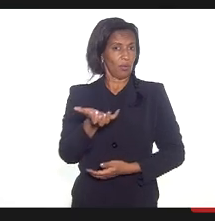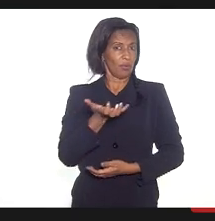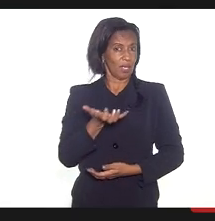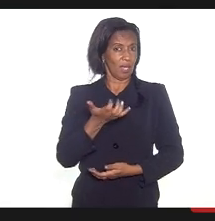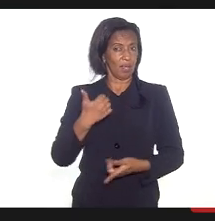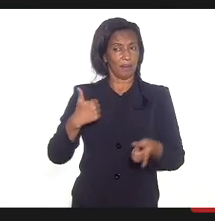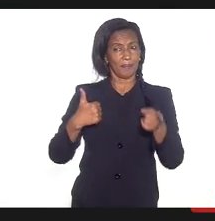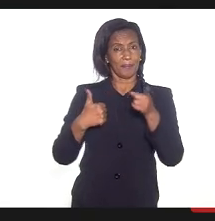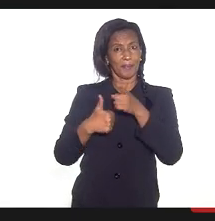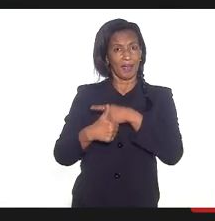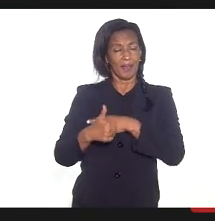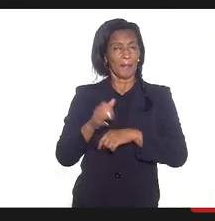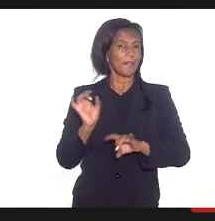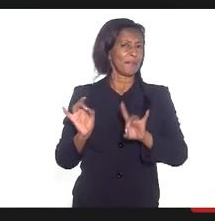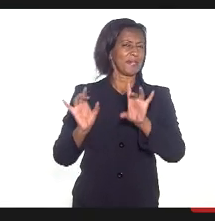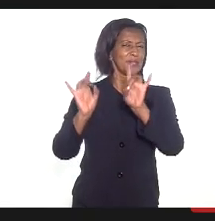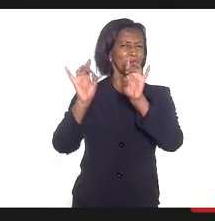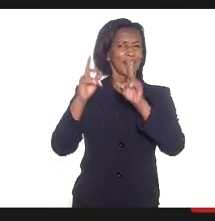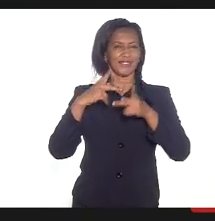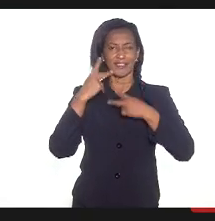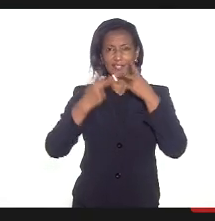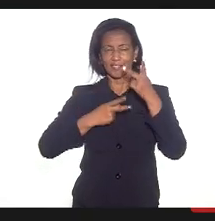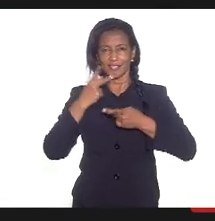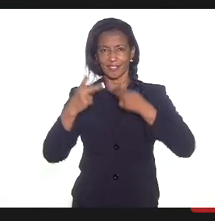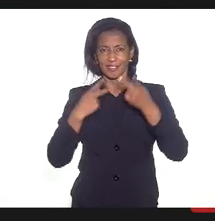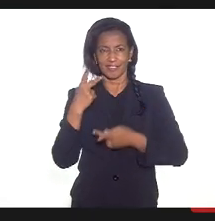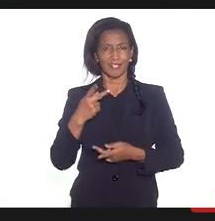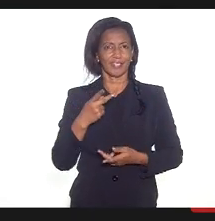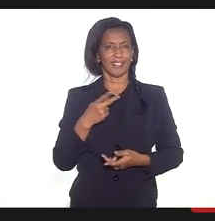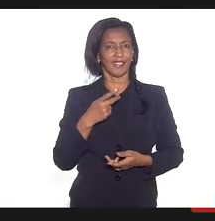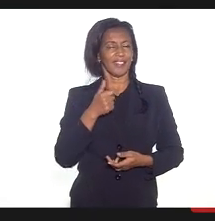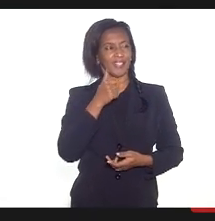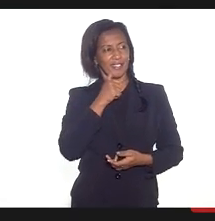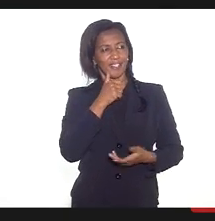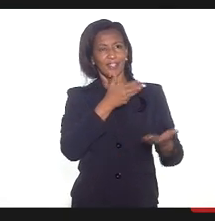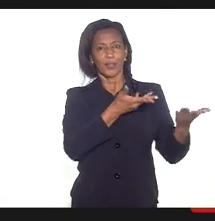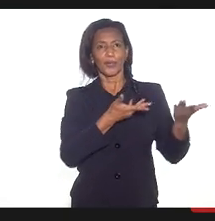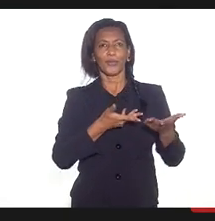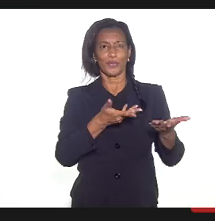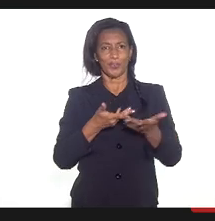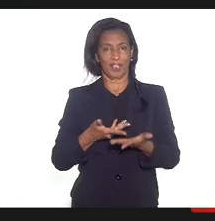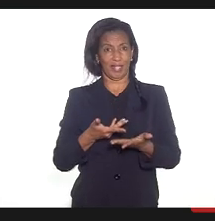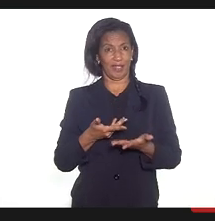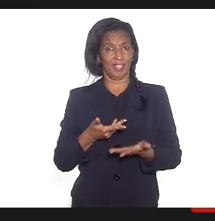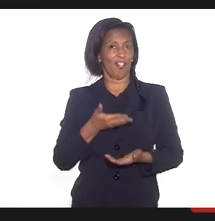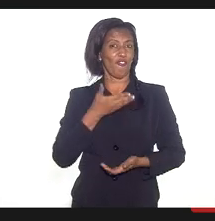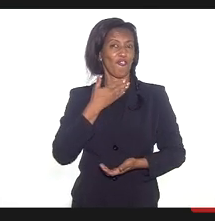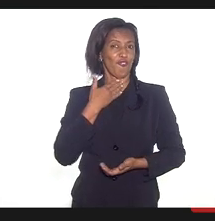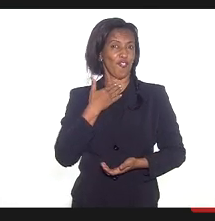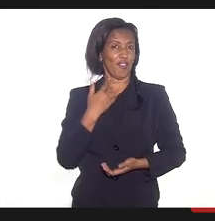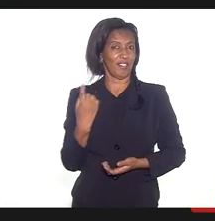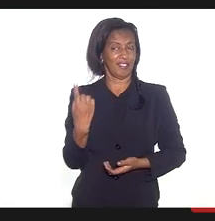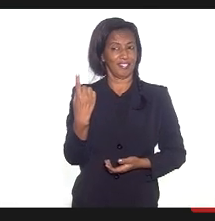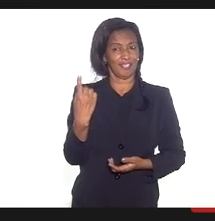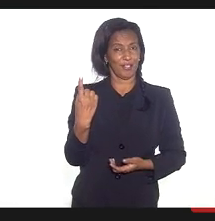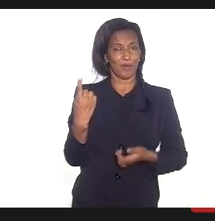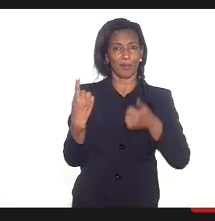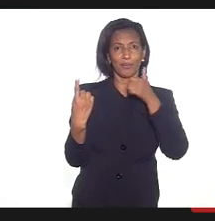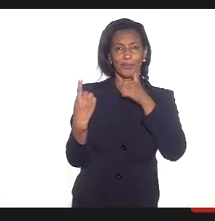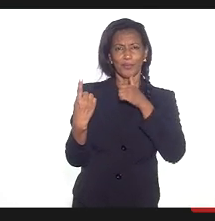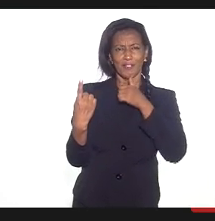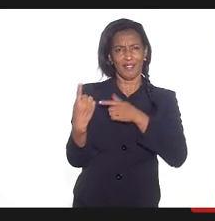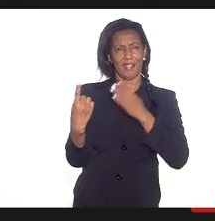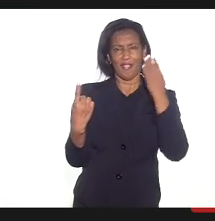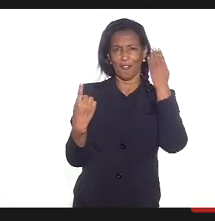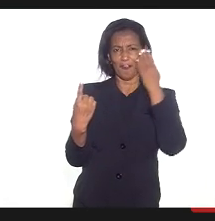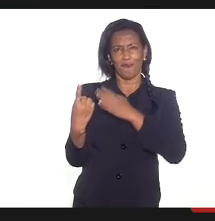escutar as preciosas falas das nossas convidadas, e aí eu gostaria de dar voz a uma mulher vítima